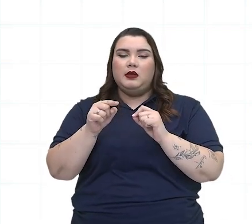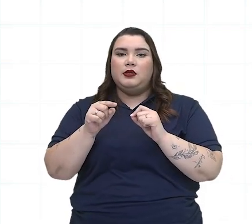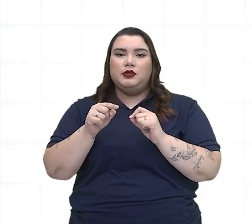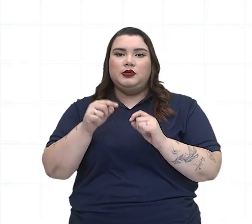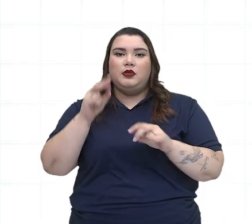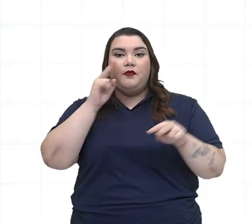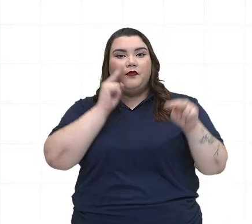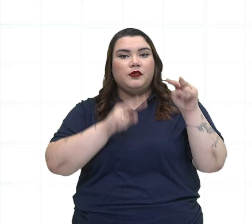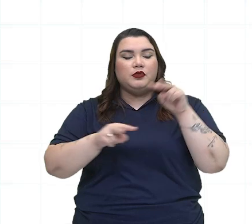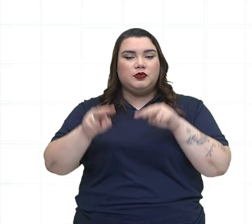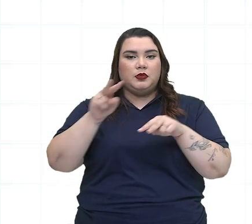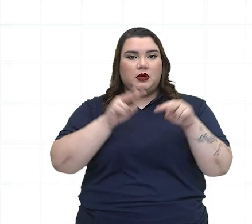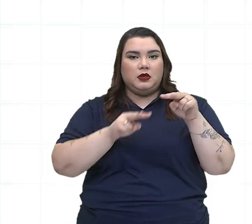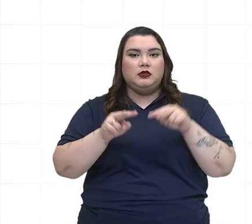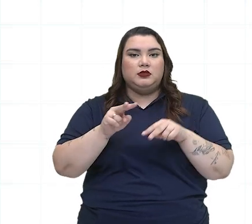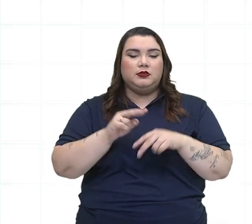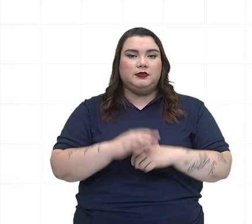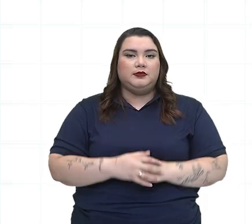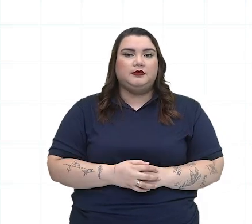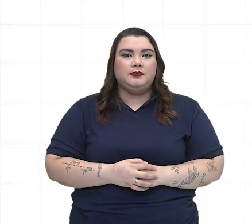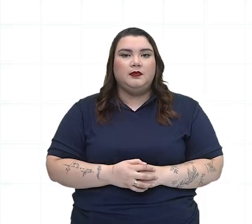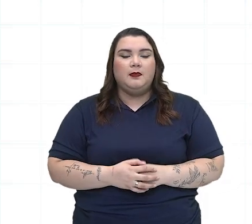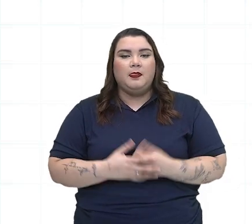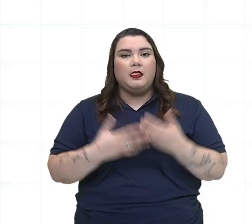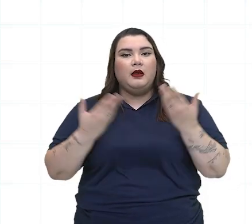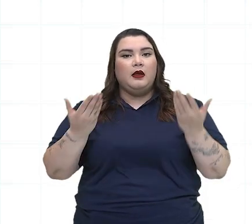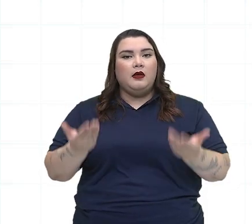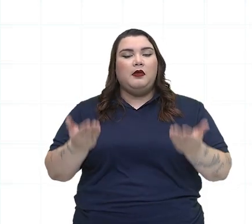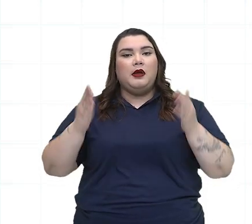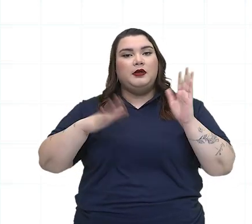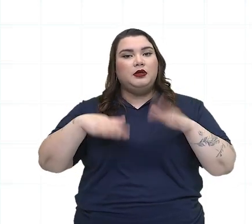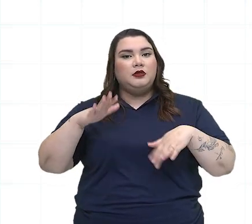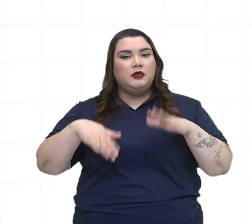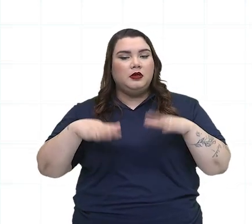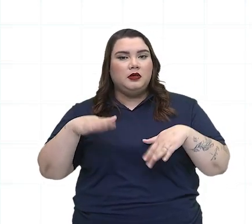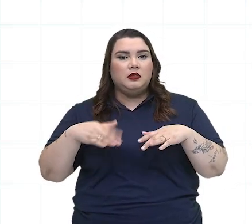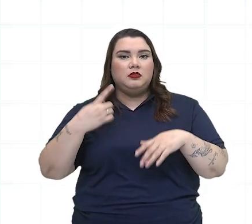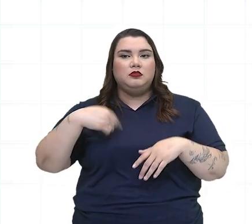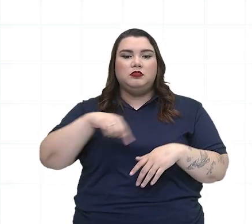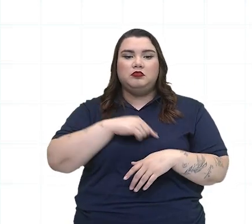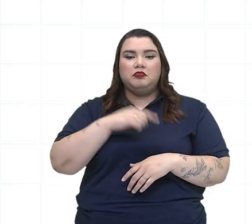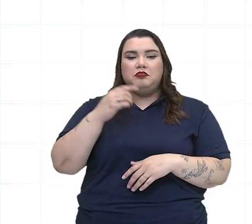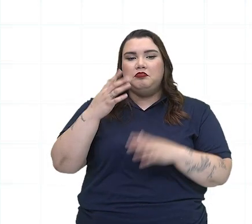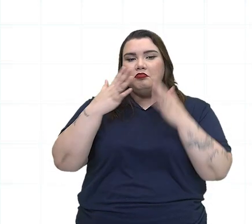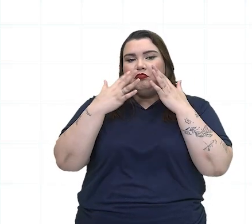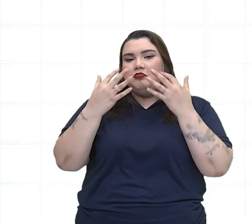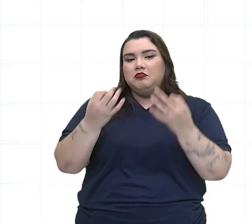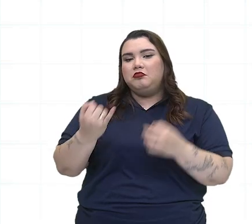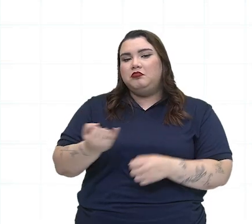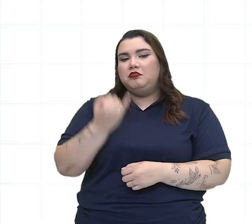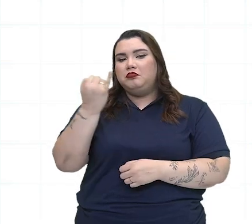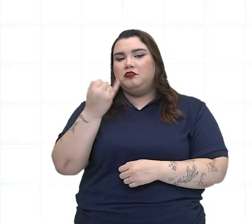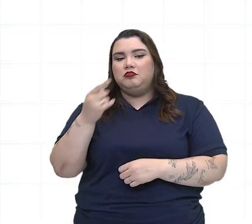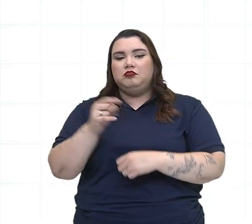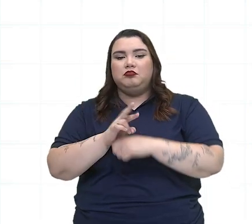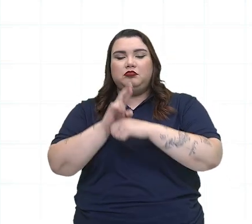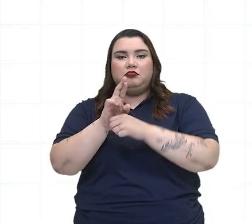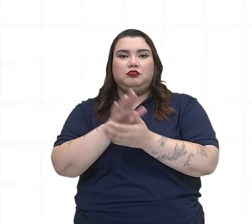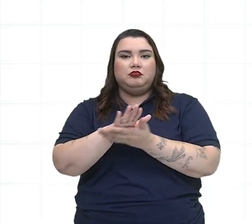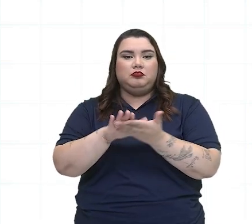efeito visual para o espectador. Então, muitas vezes, não damos a devida importância a esses